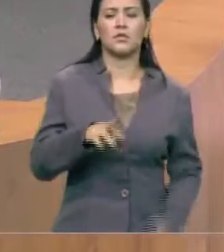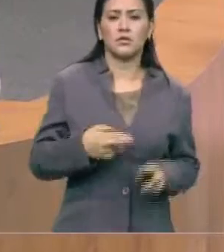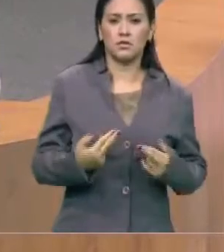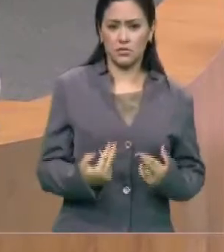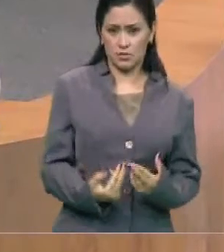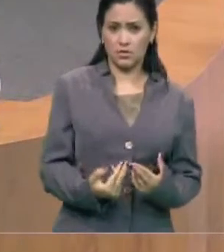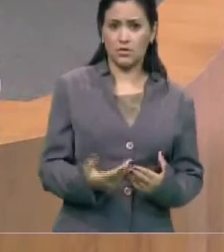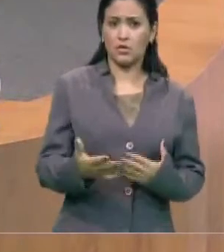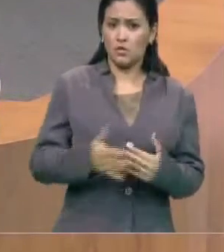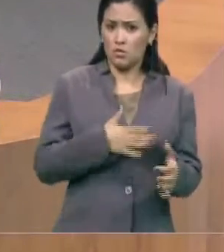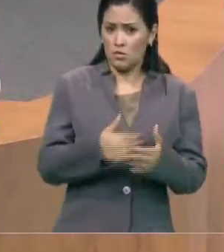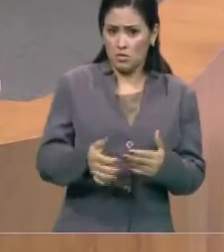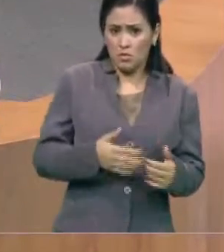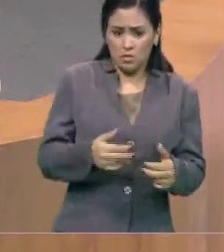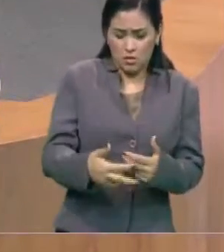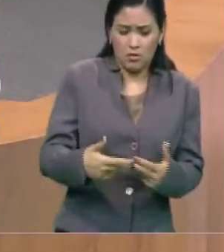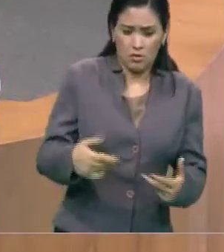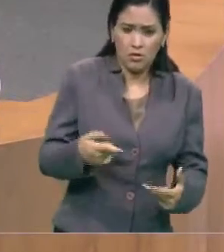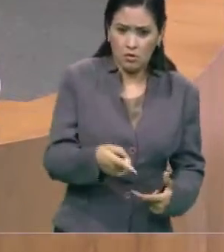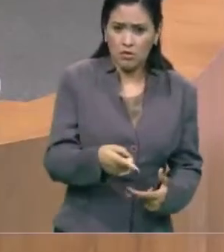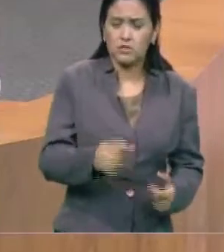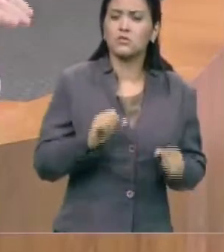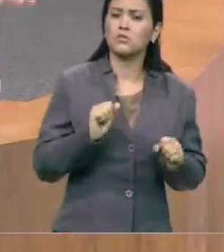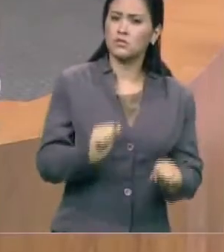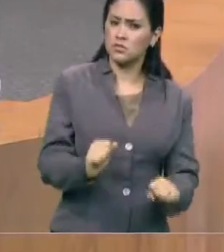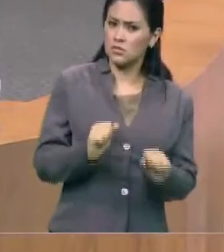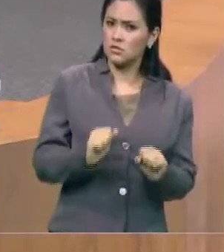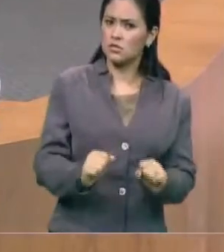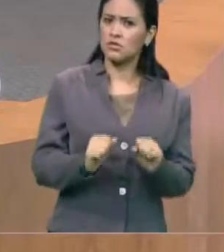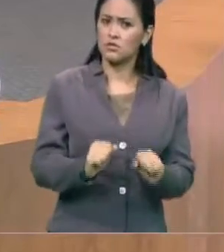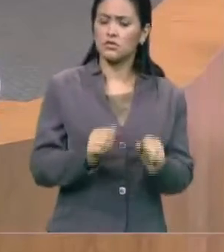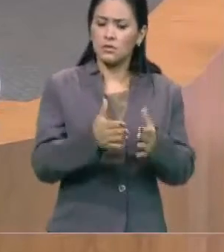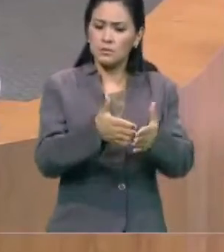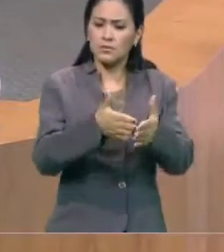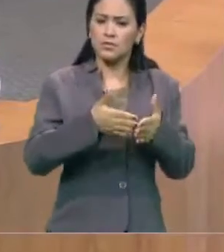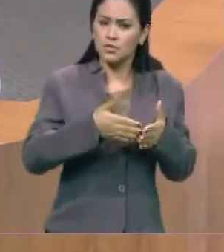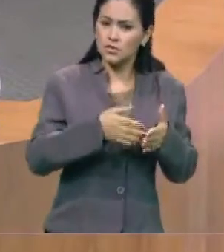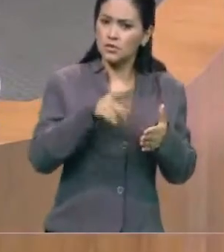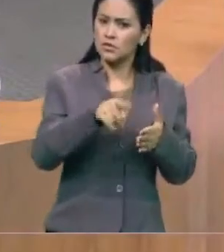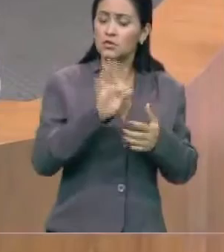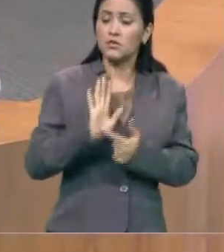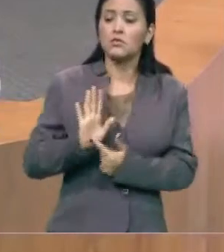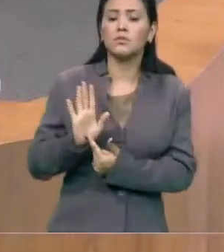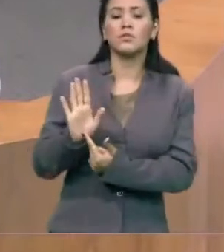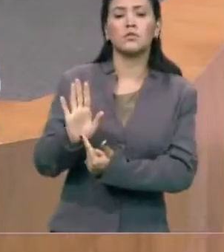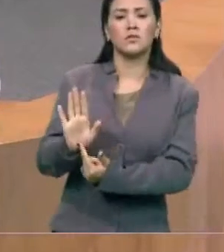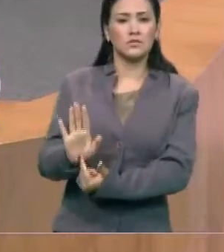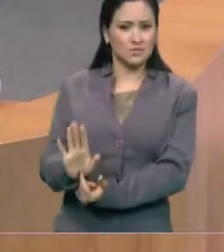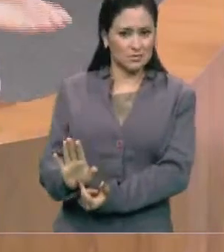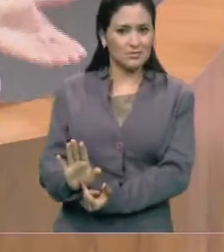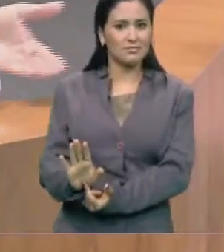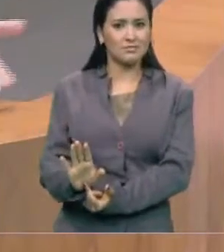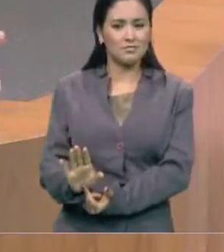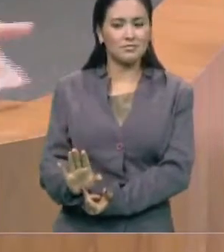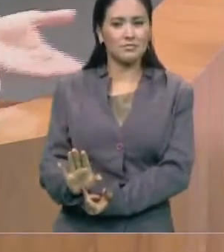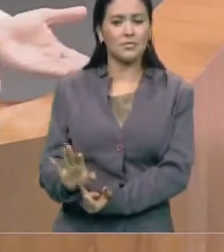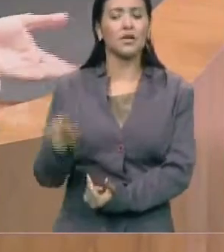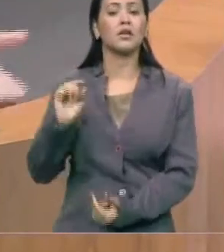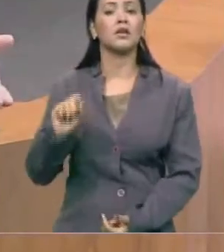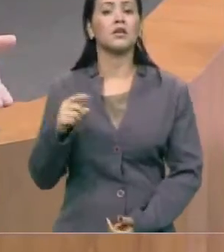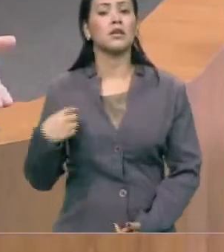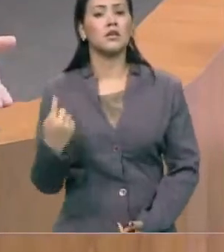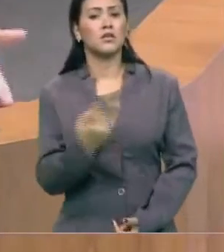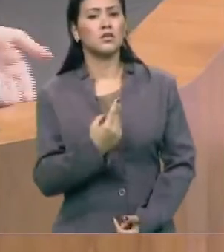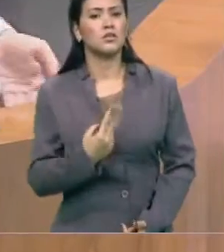um desses fatos, Vossa Excelência pode ser requisitada, né, para que a gente tire a